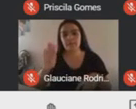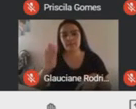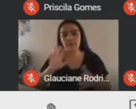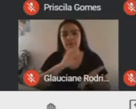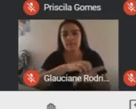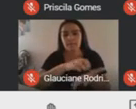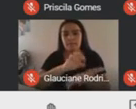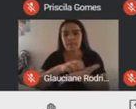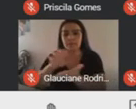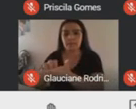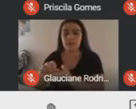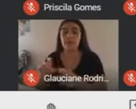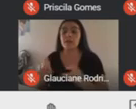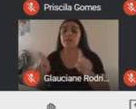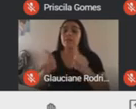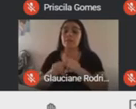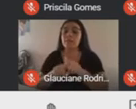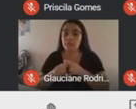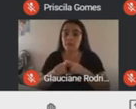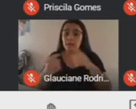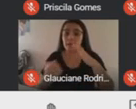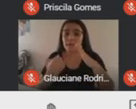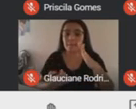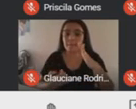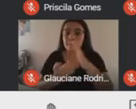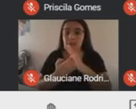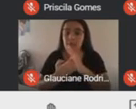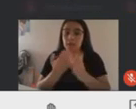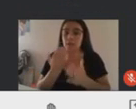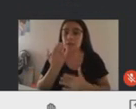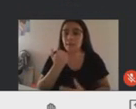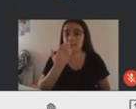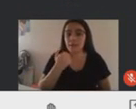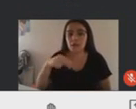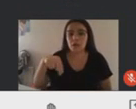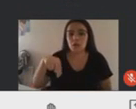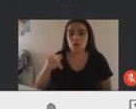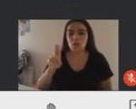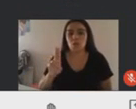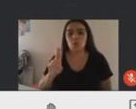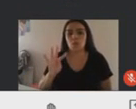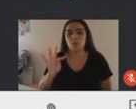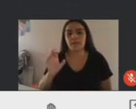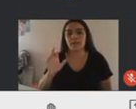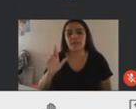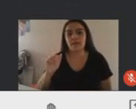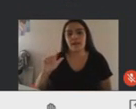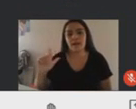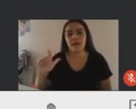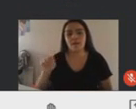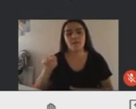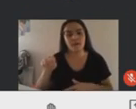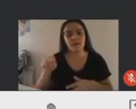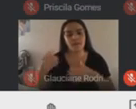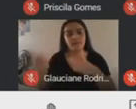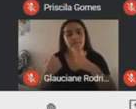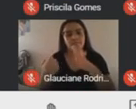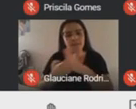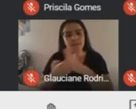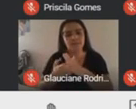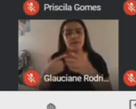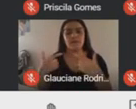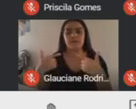temos empresas, né, essa aqui é uma empresa de alimentação Nuteral, nós também fazemos um trabalho